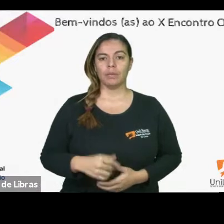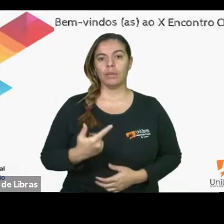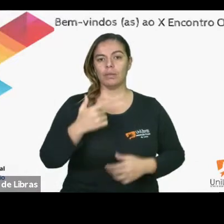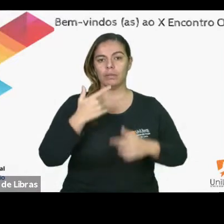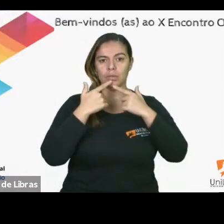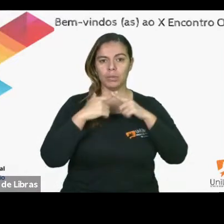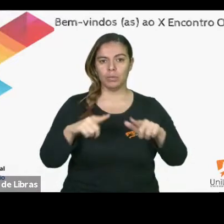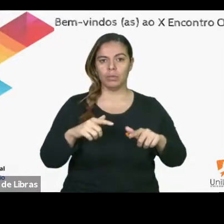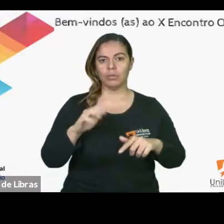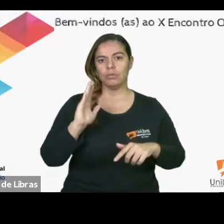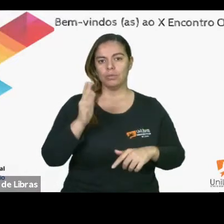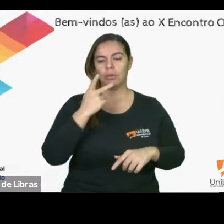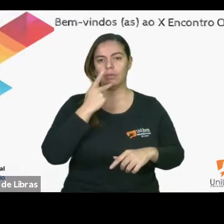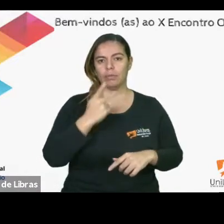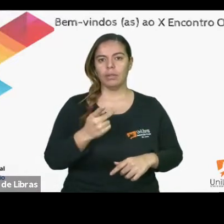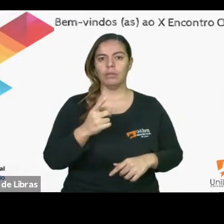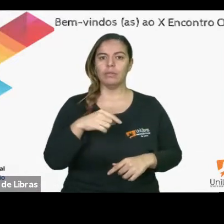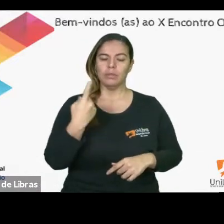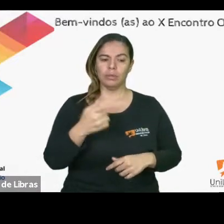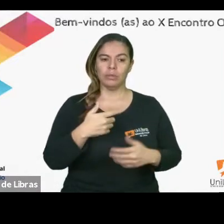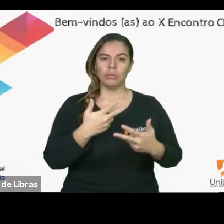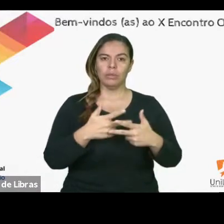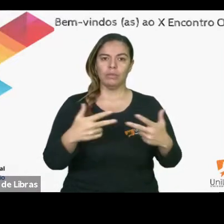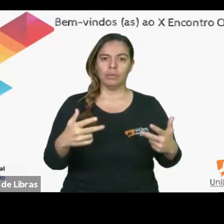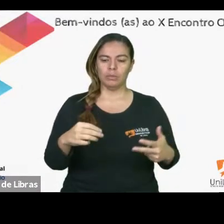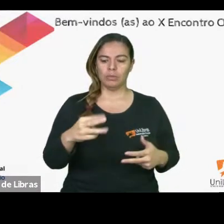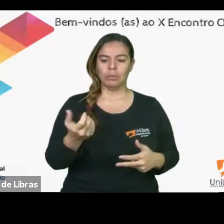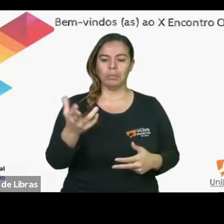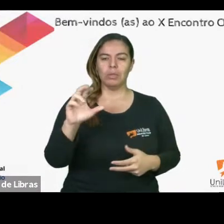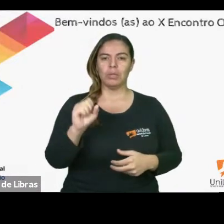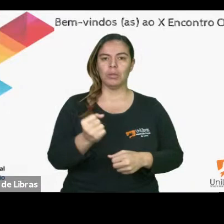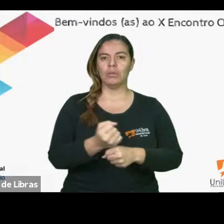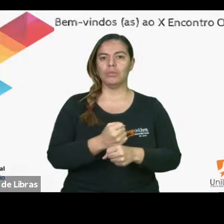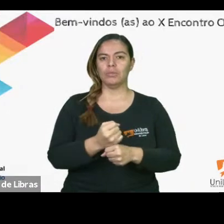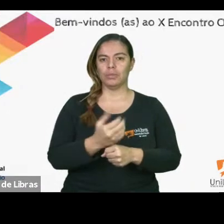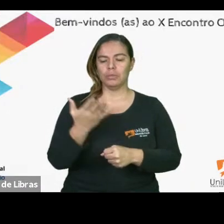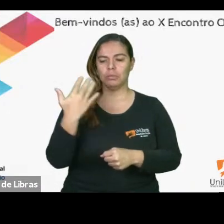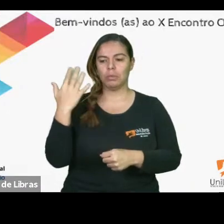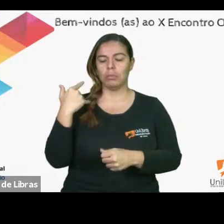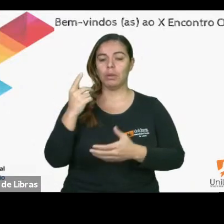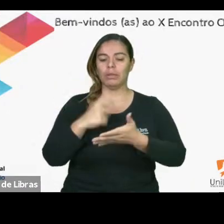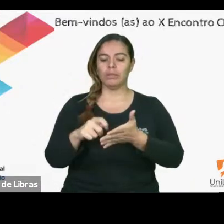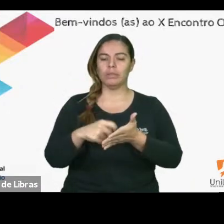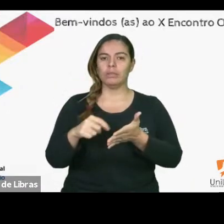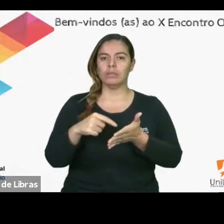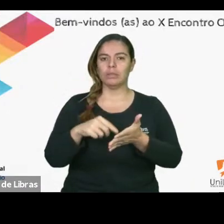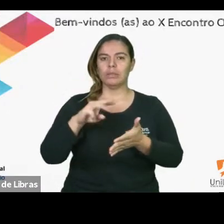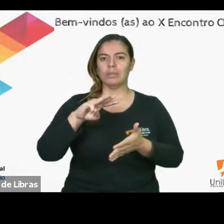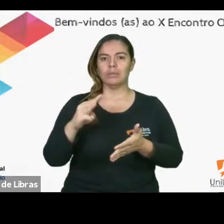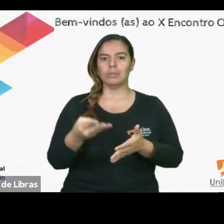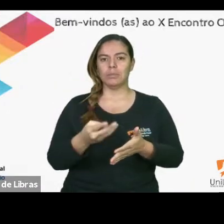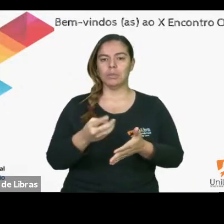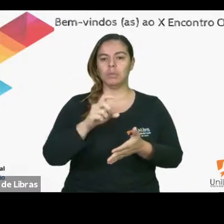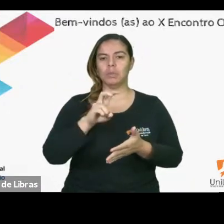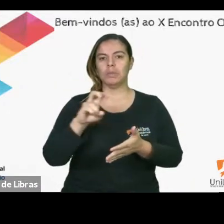falava, estamos falando de coisas de milhões de anos, e a escrita tem 3.500